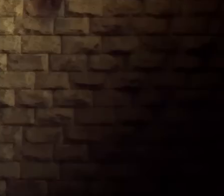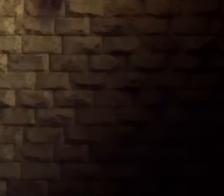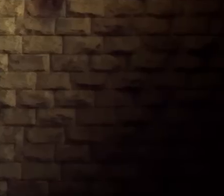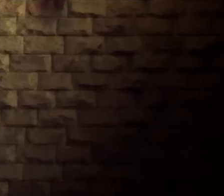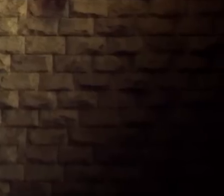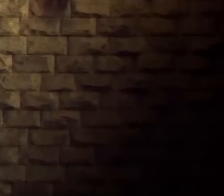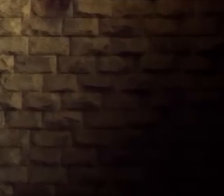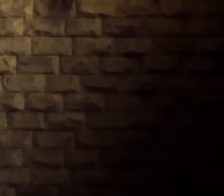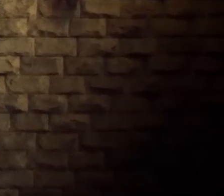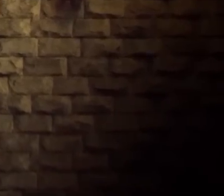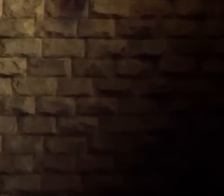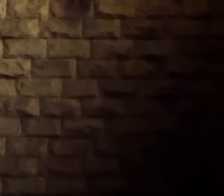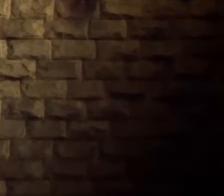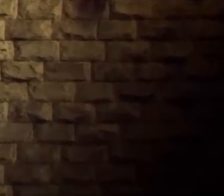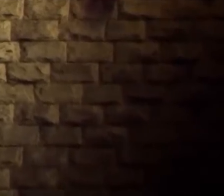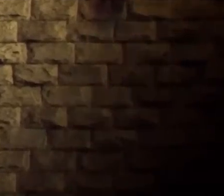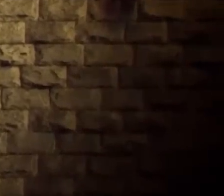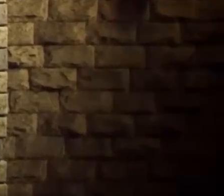começando.